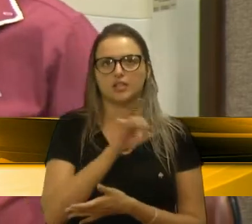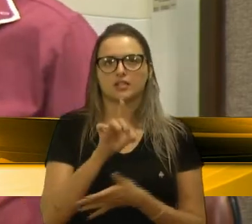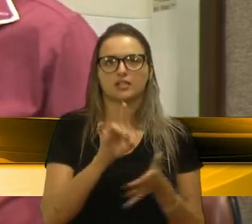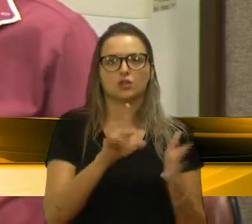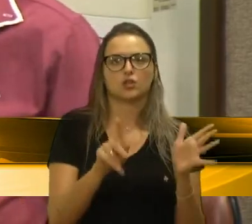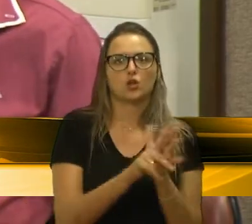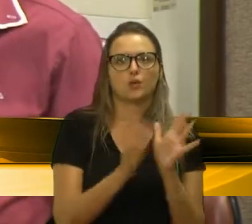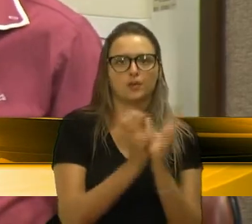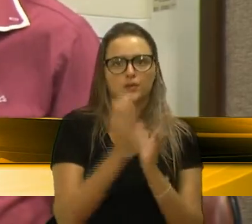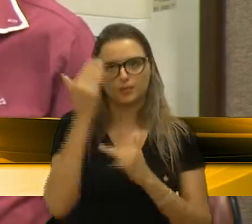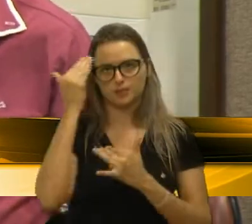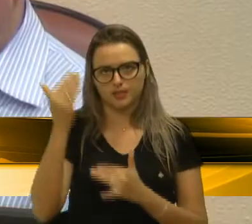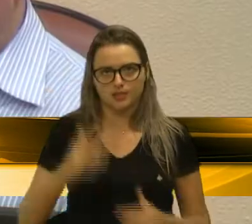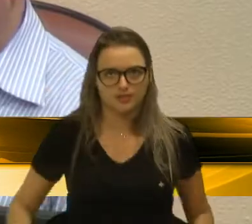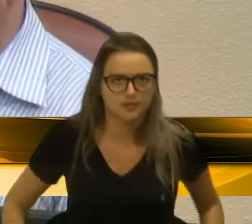muito bonito